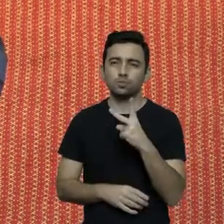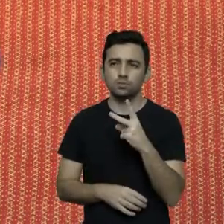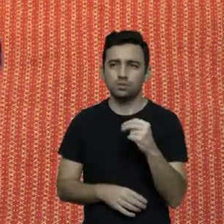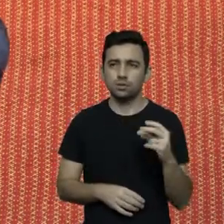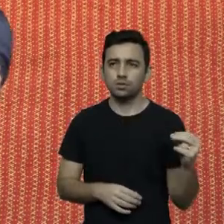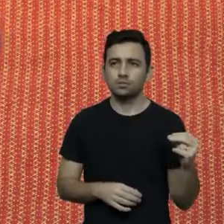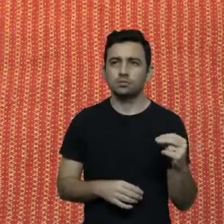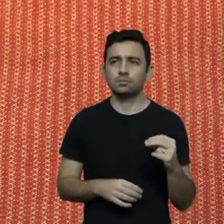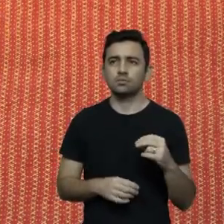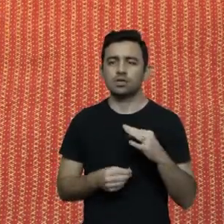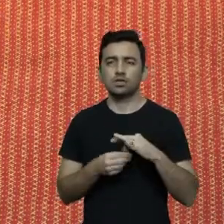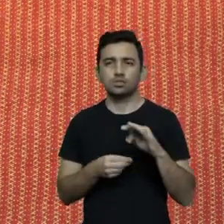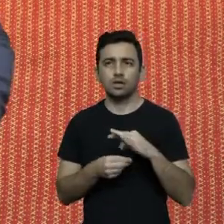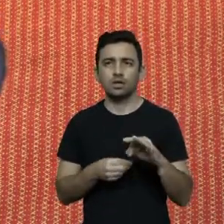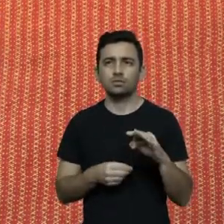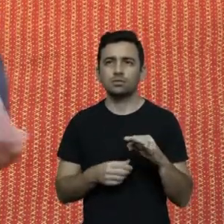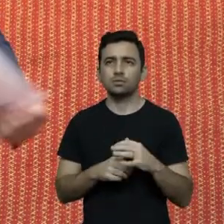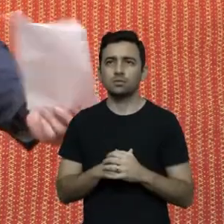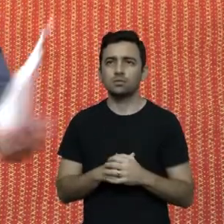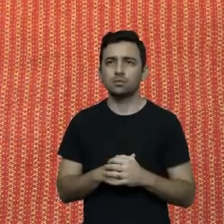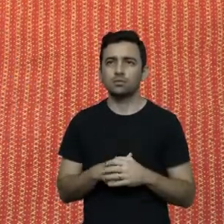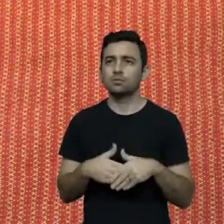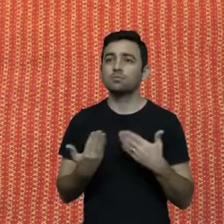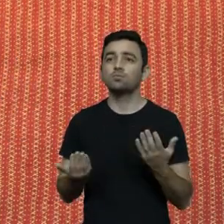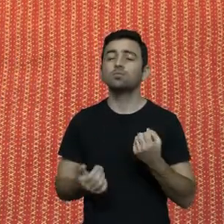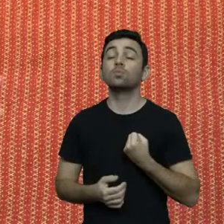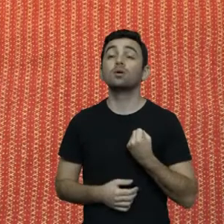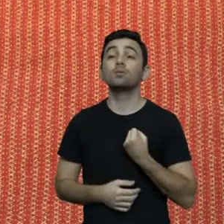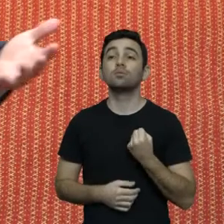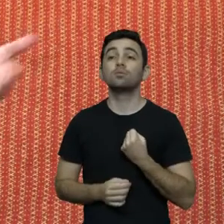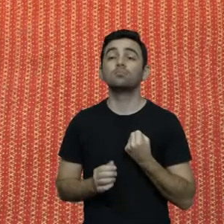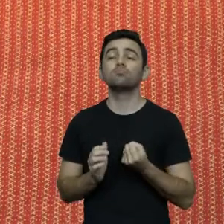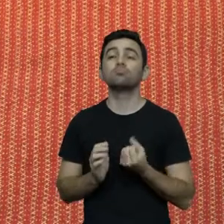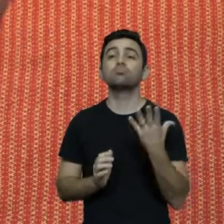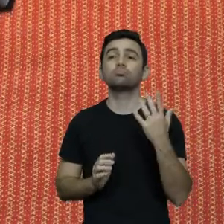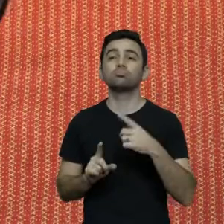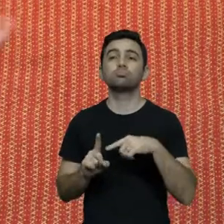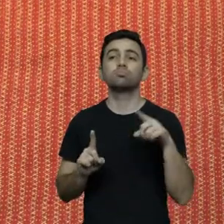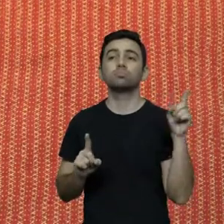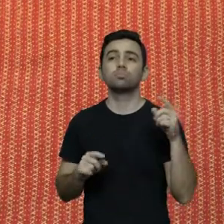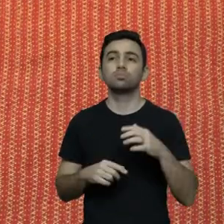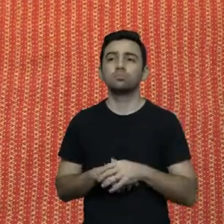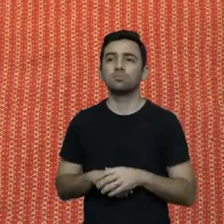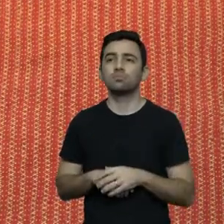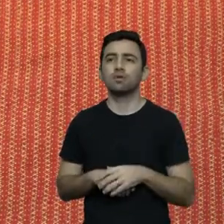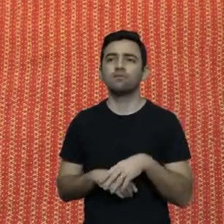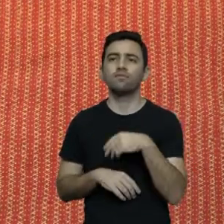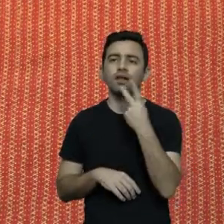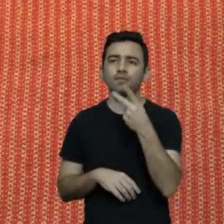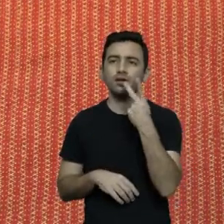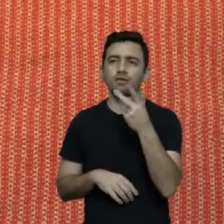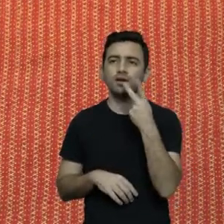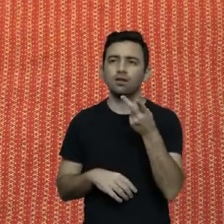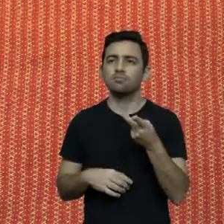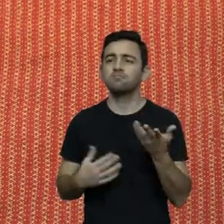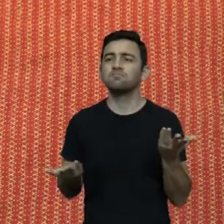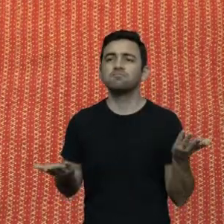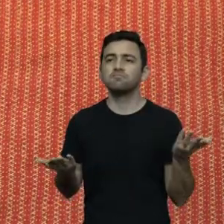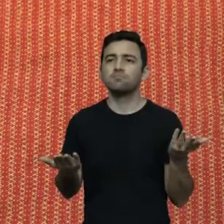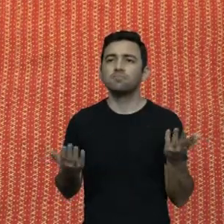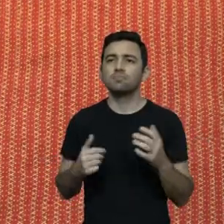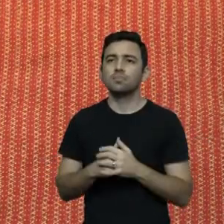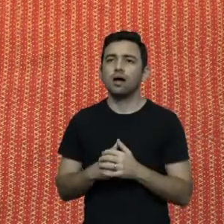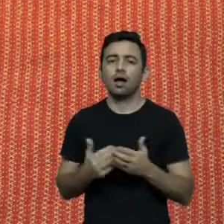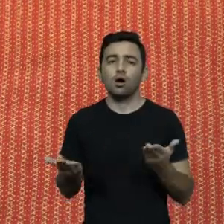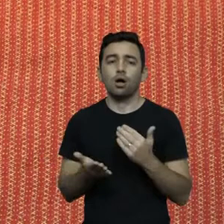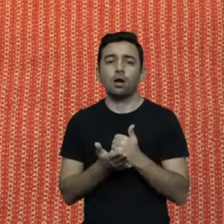entidades ou perto disco Cadê os números e cadê os números Falam assim é jogado aos Ventos os links vão